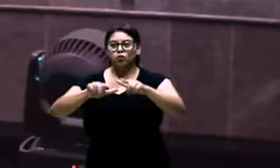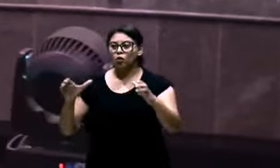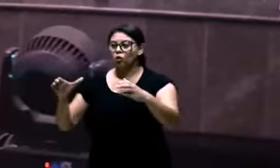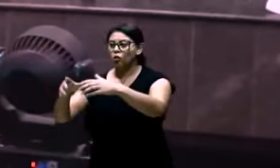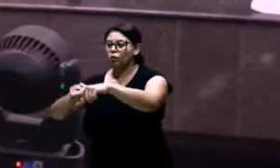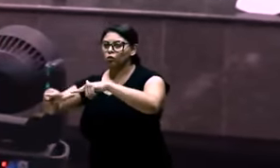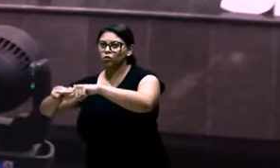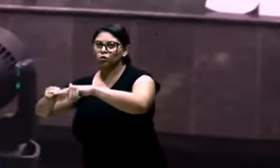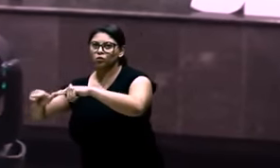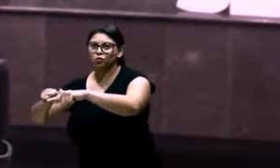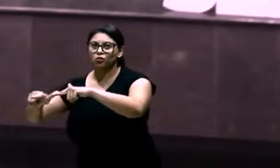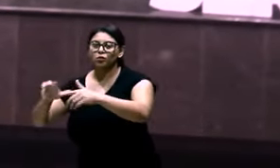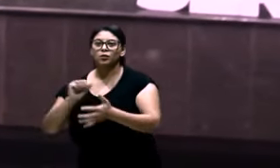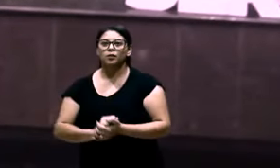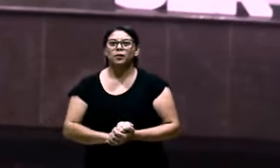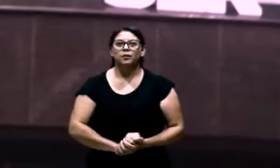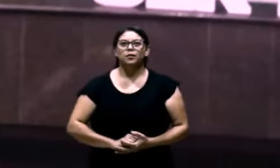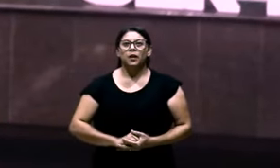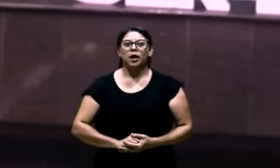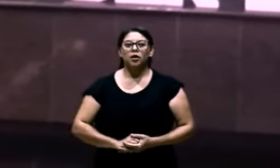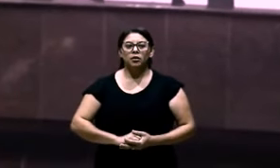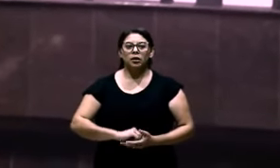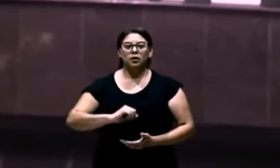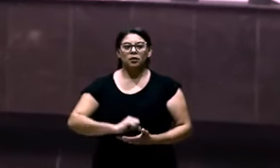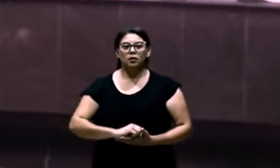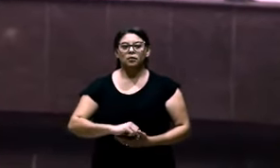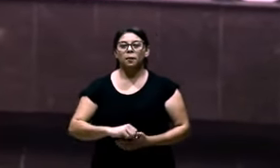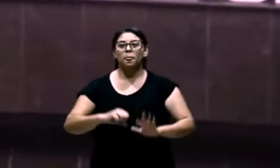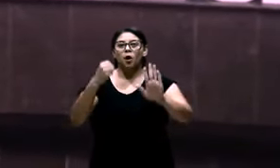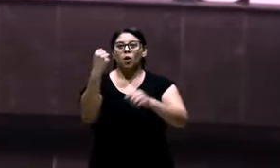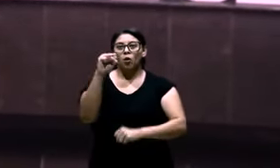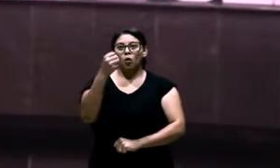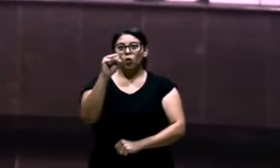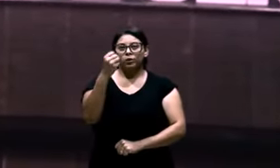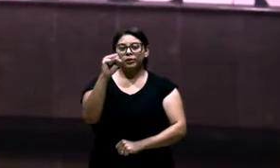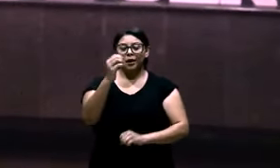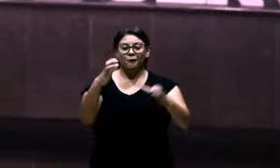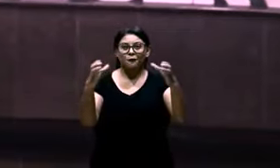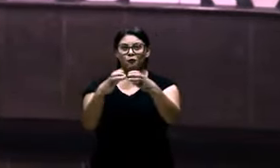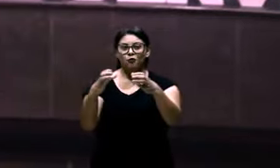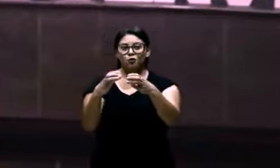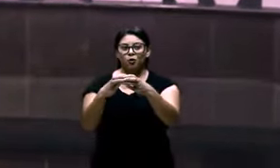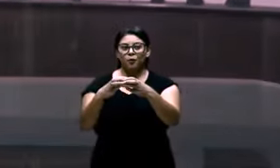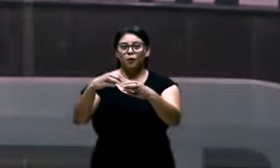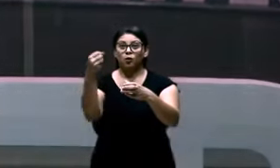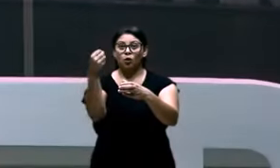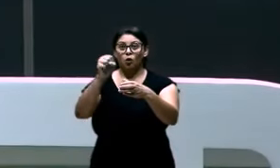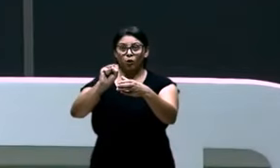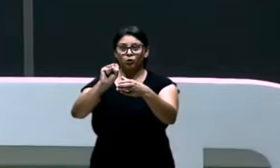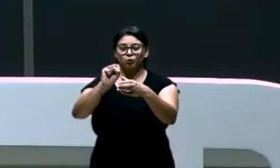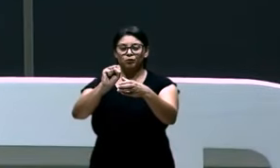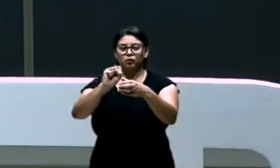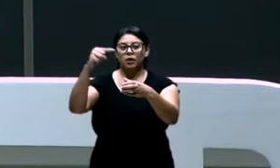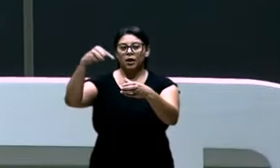da casa de Arão. Olha o que Lucas está nos informando. Essa mulher que é estéril, ela é da casa de Arão. E o